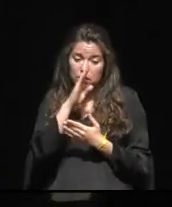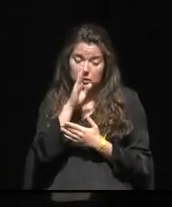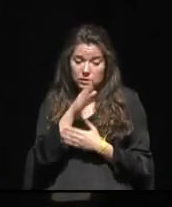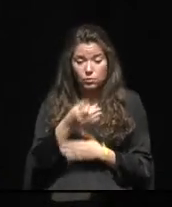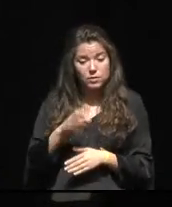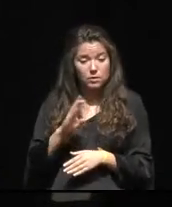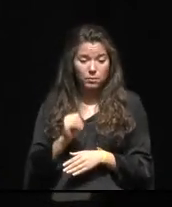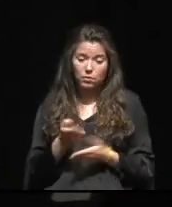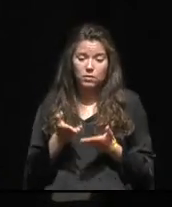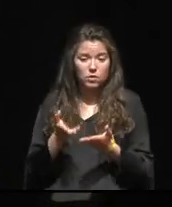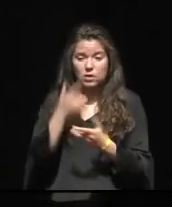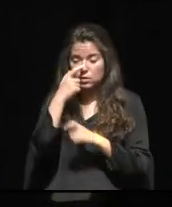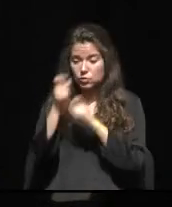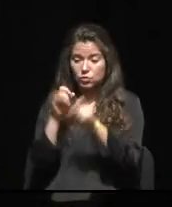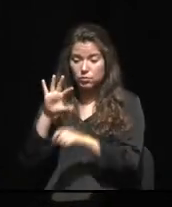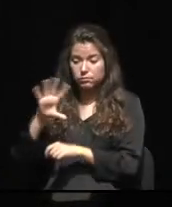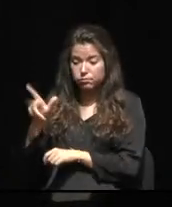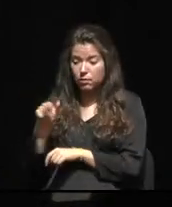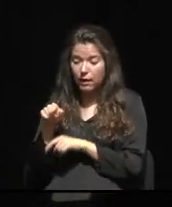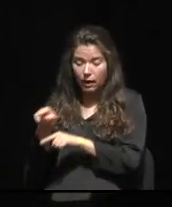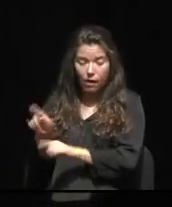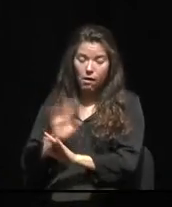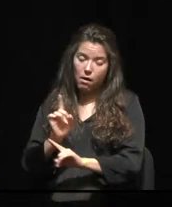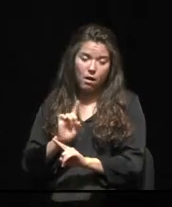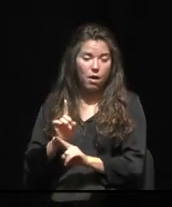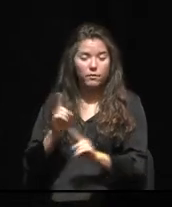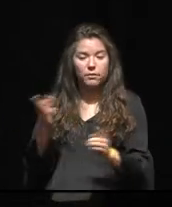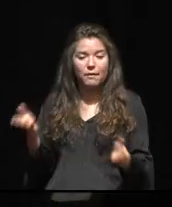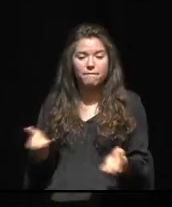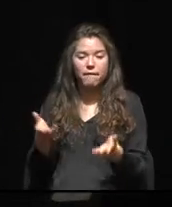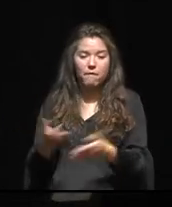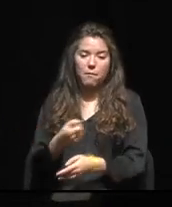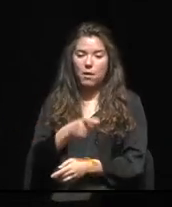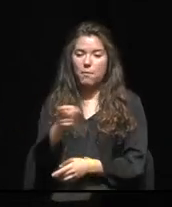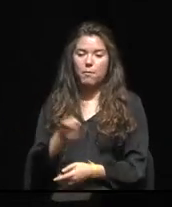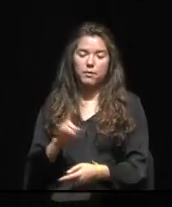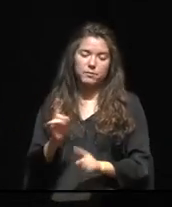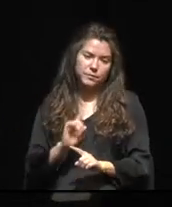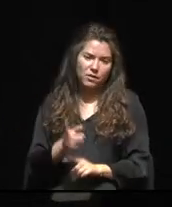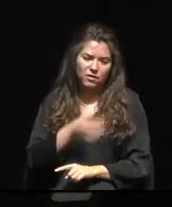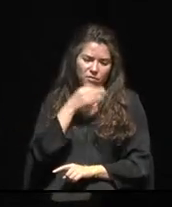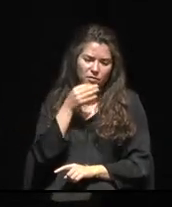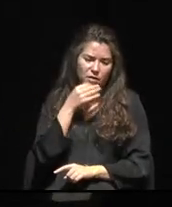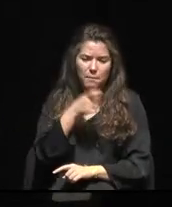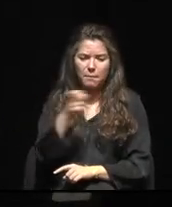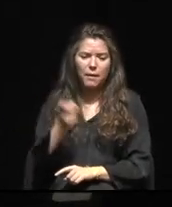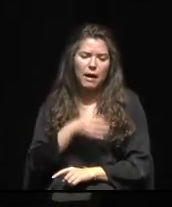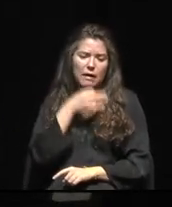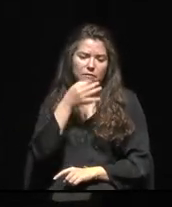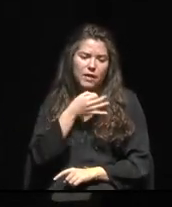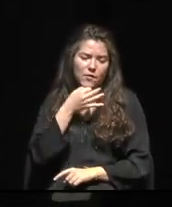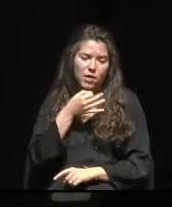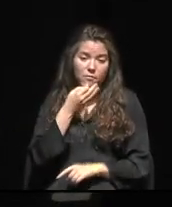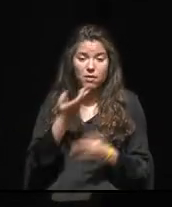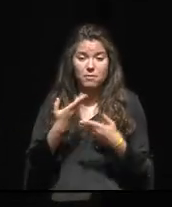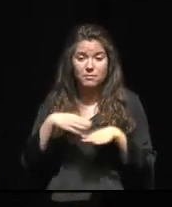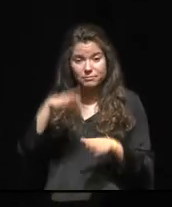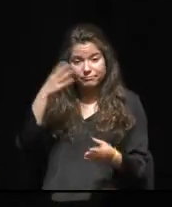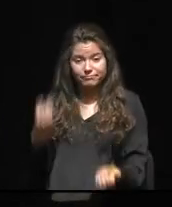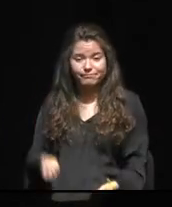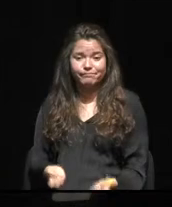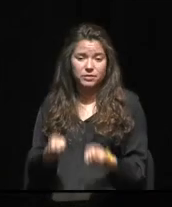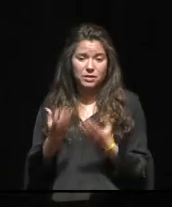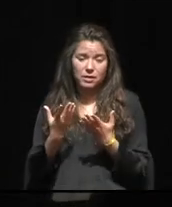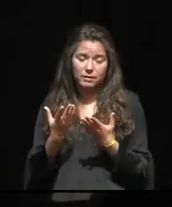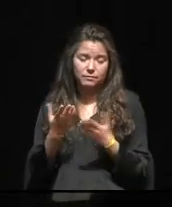ajudar os povos desta região e não estará a contribuir para a paz a paz que tanto falam e tanto falam mas que para afinal